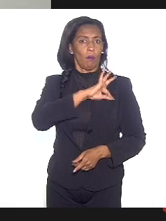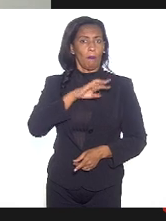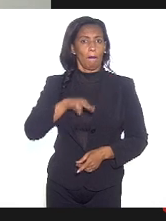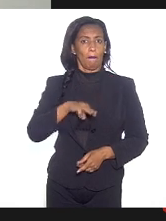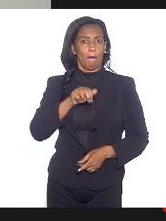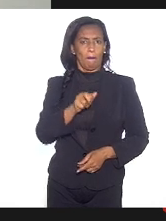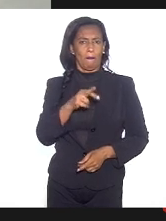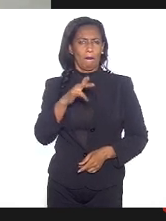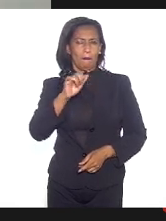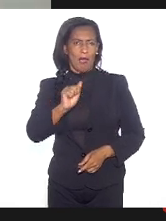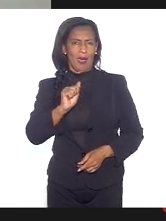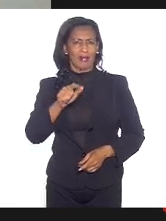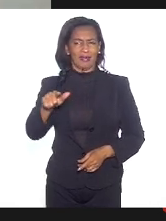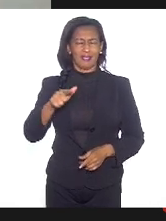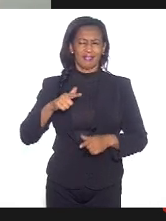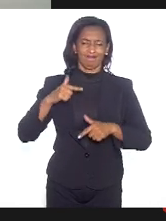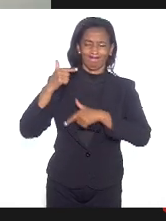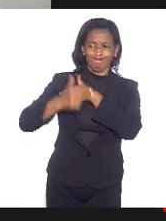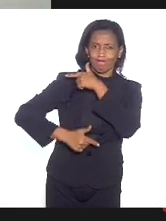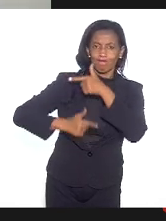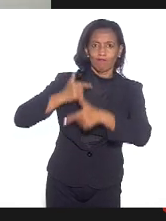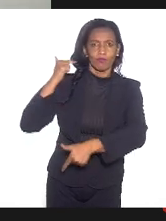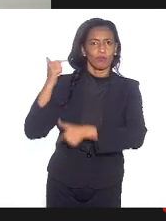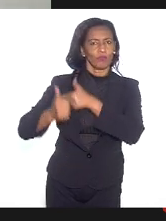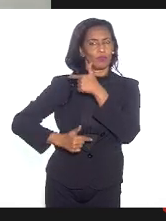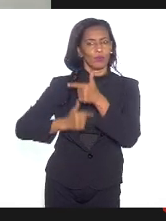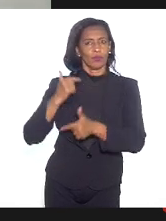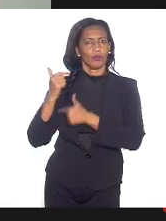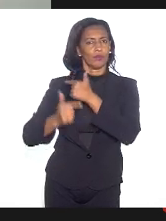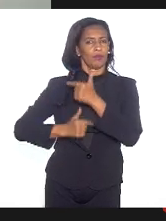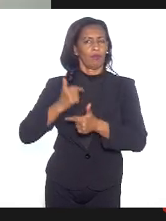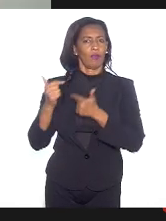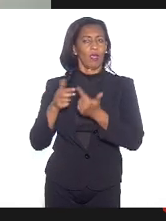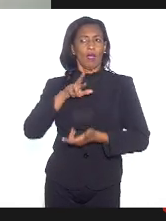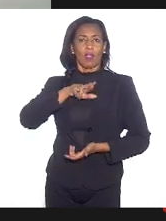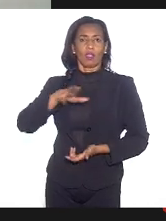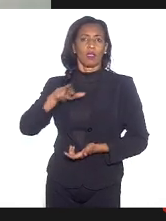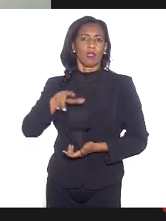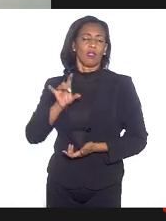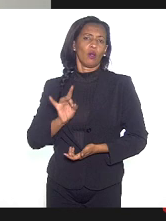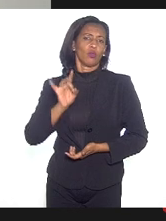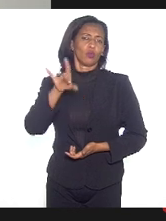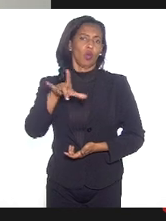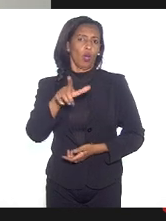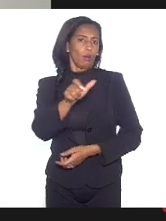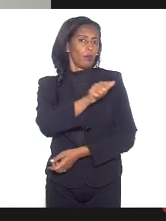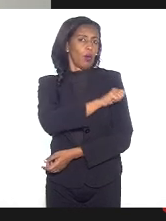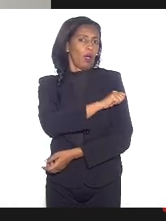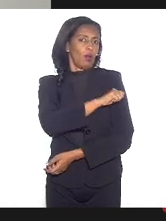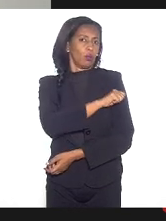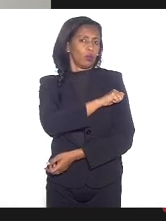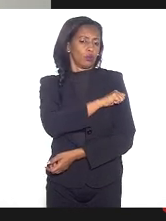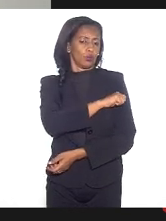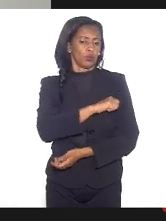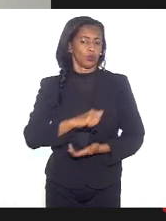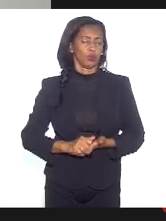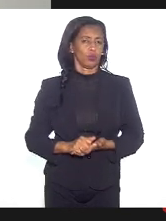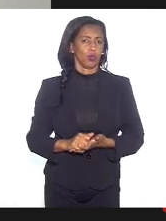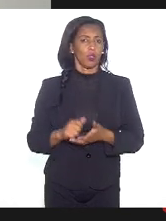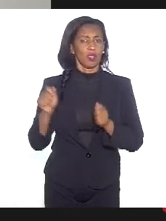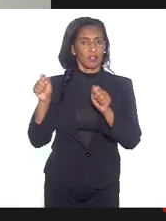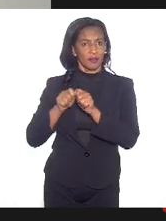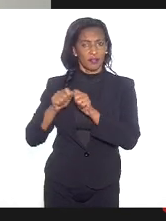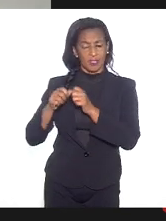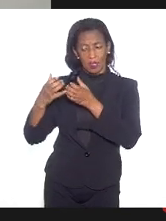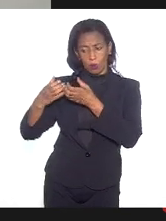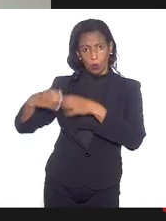deputada aguerrida, que sempre lutou não só para esses alunos que prestaram o